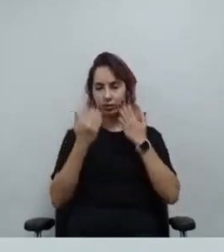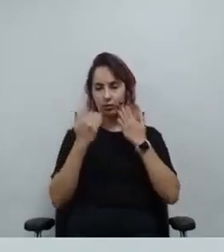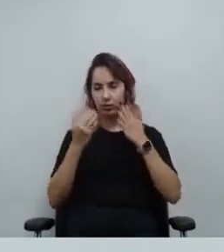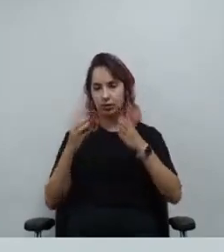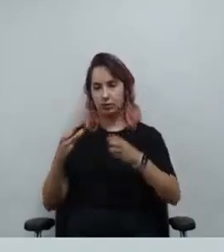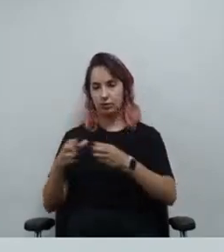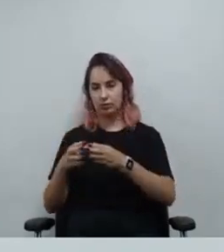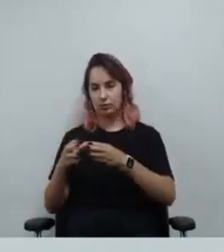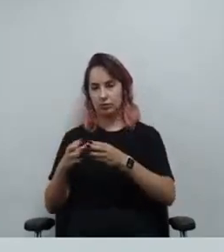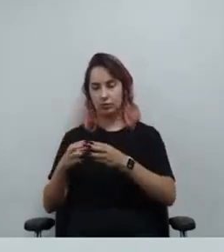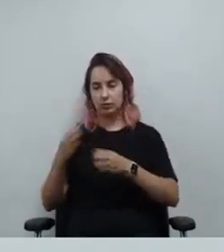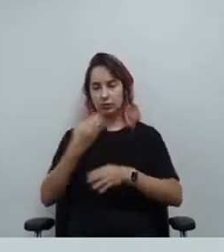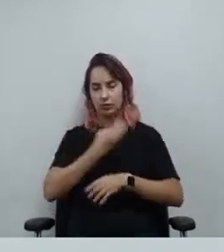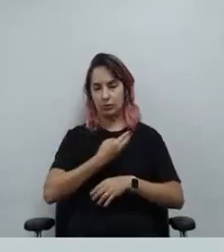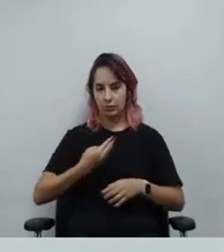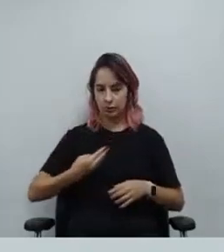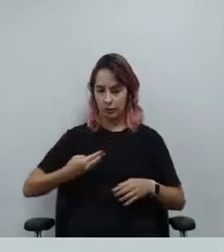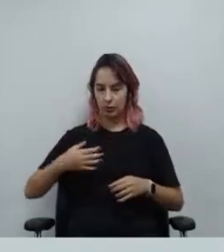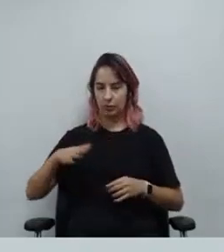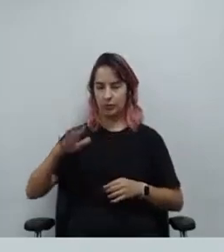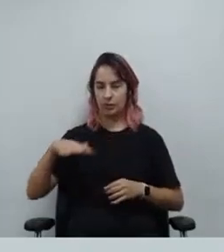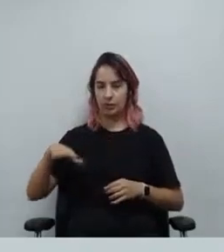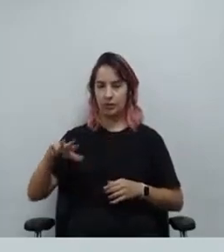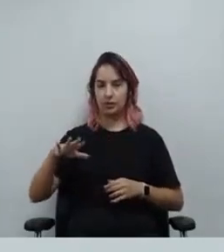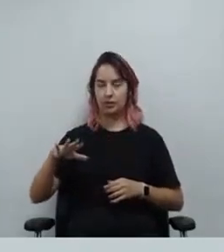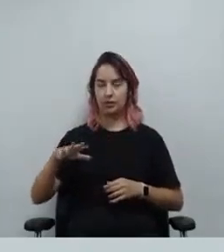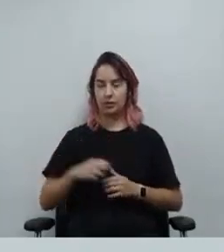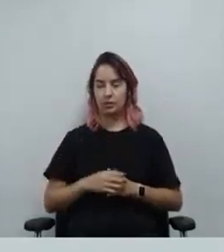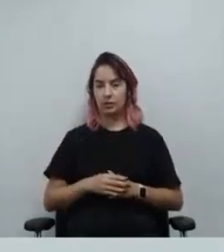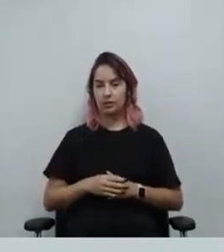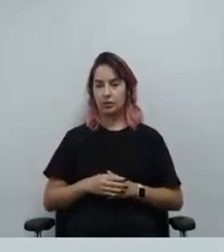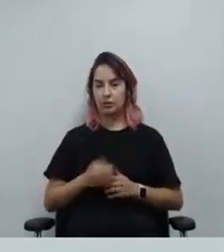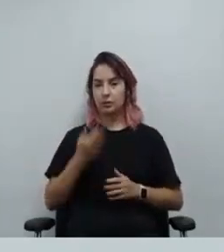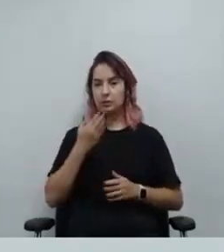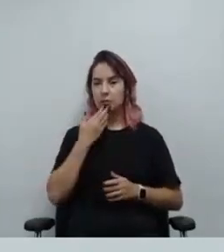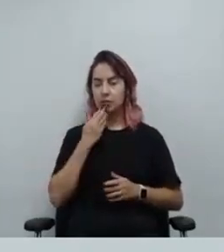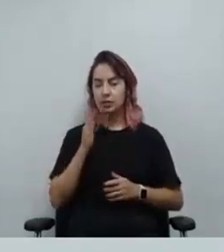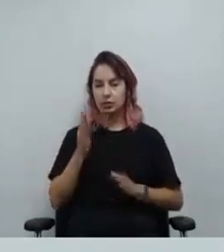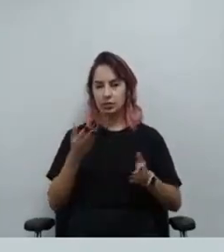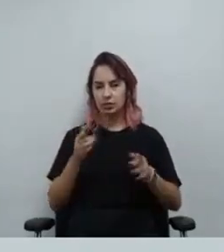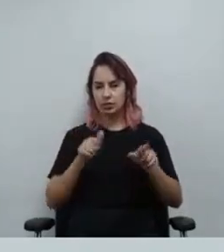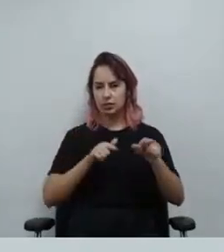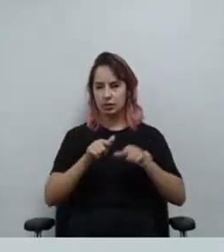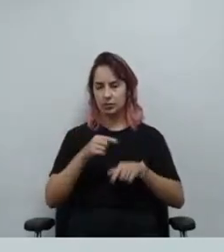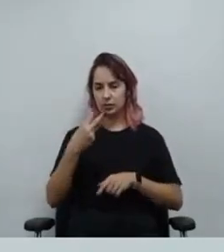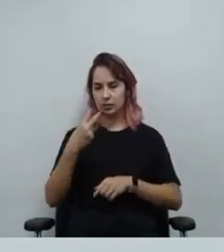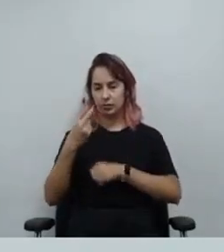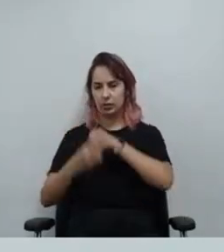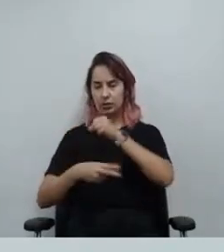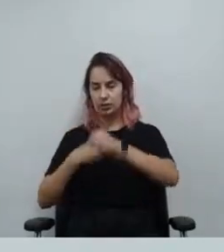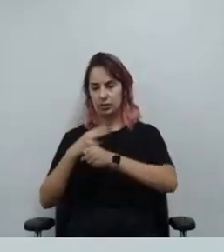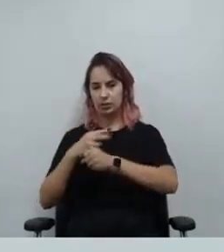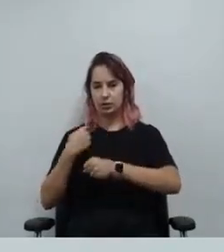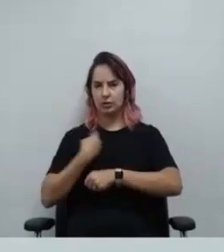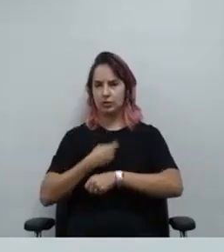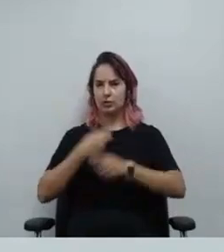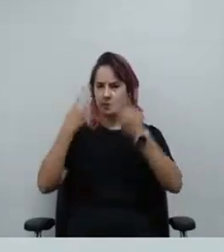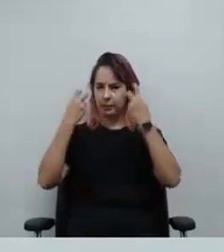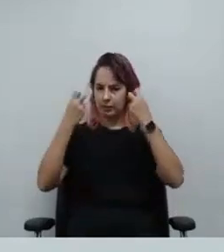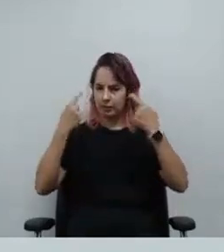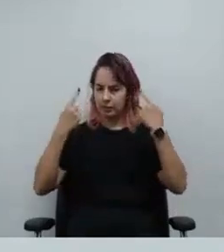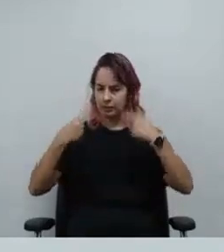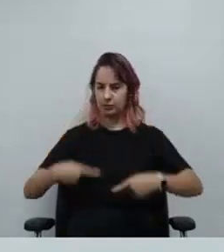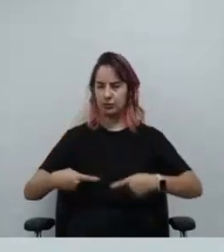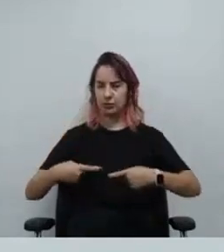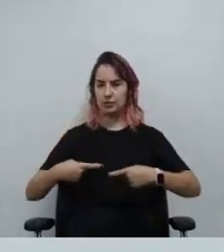equipamentos, né, públicos ali da região, em que pese esse cargo já esteja atuando ali há praticamente 2 anos, a gente vê um desafio concreto, né,